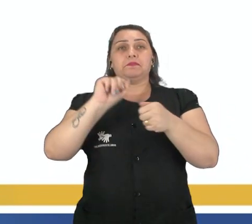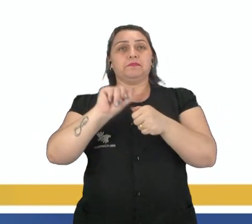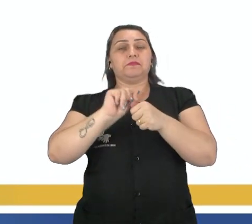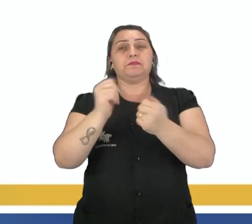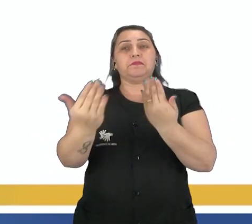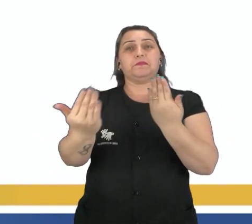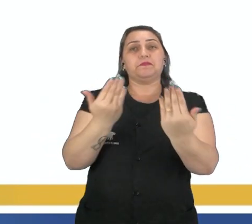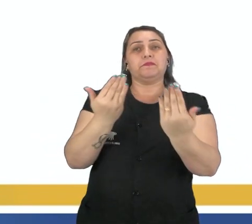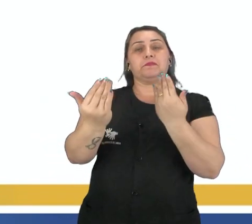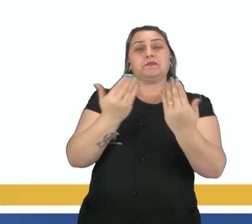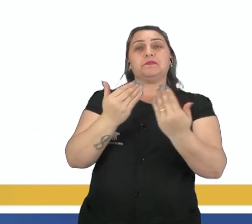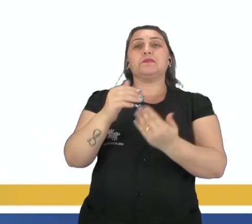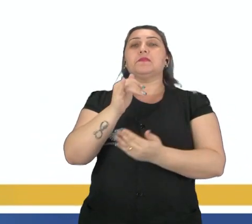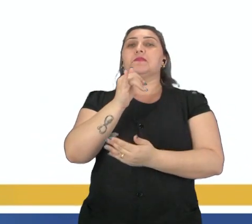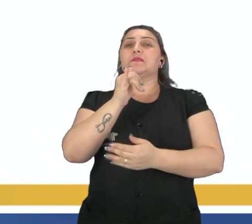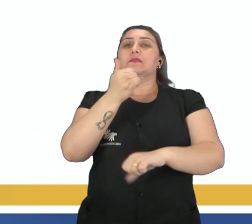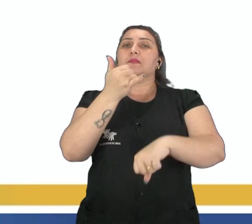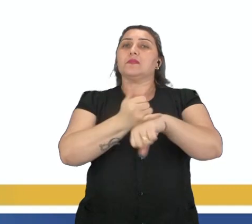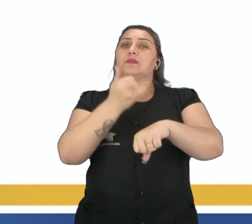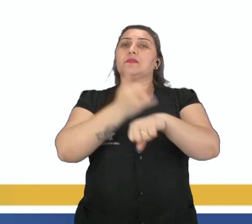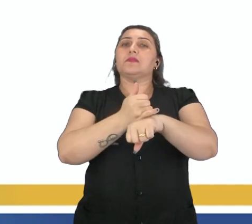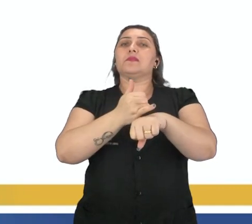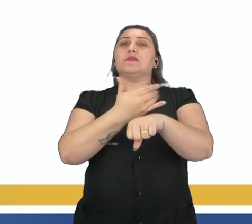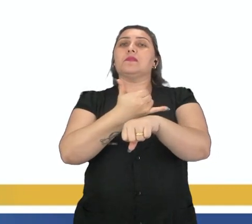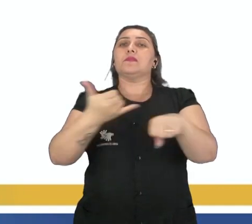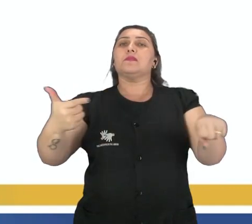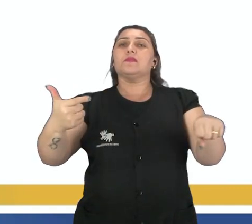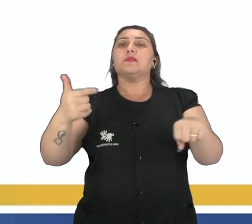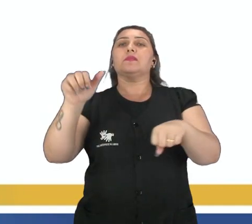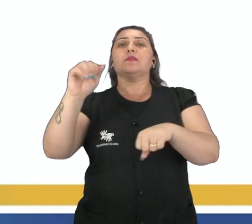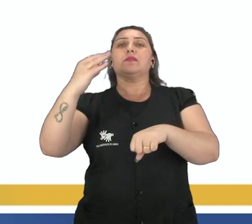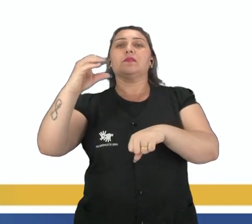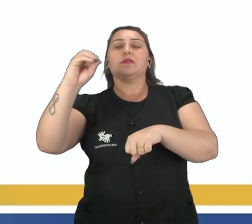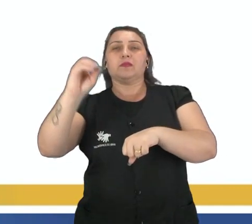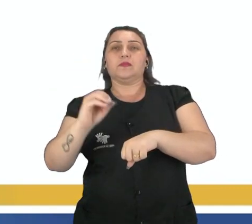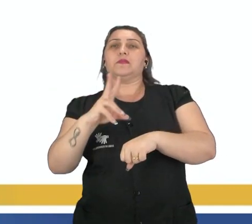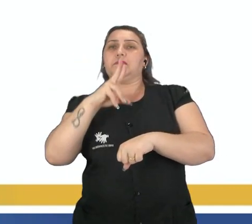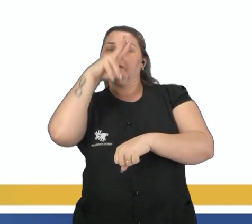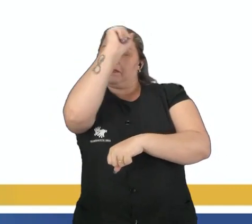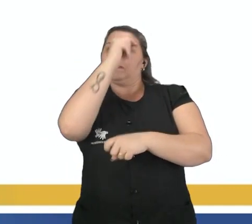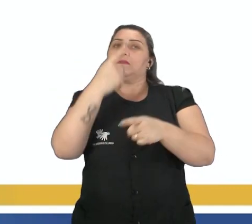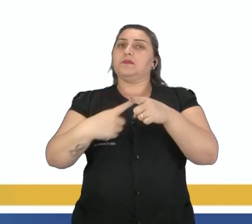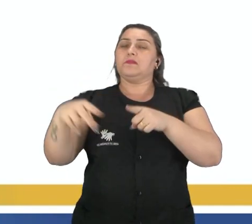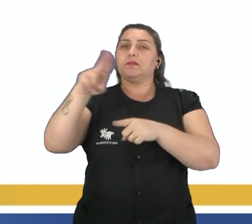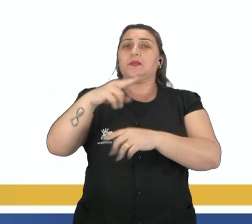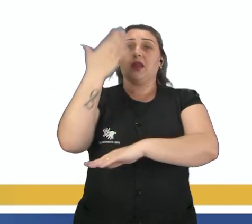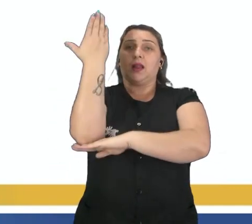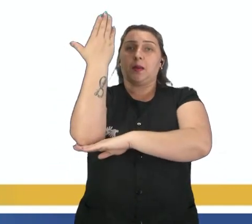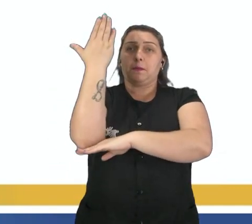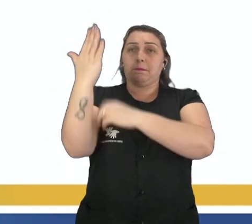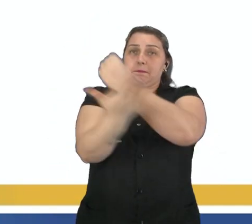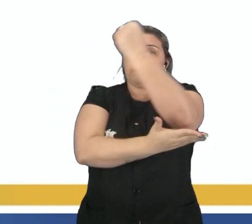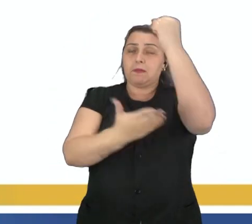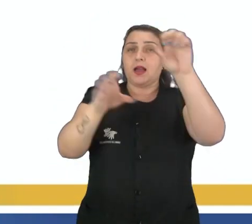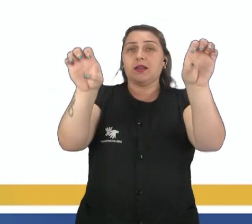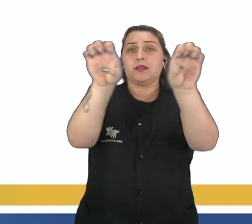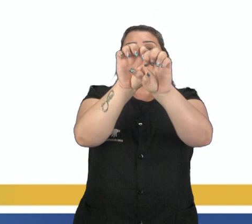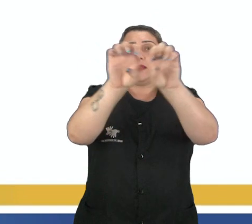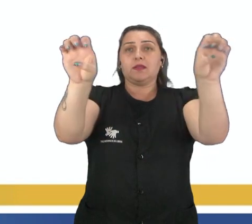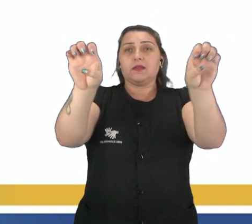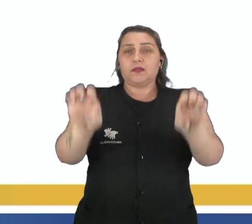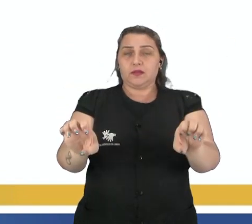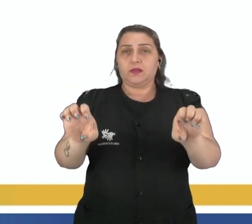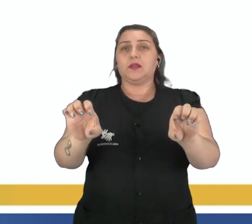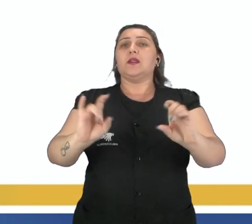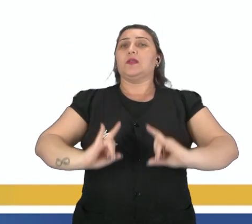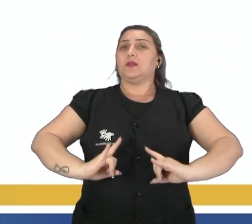seguinte comparação: o aço, por exemplo, ele é muito resistente, por isso que ele é utilizado como base para várias estruturas, e estruturas